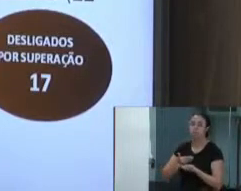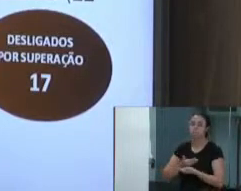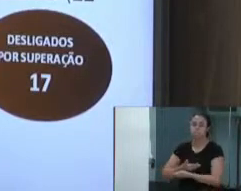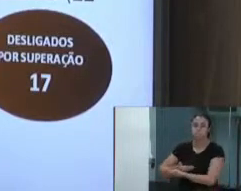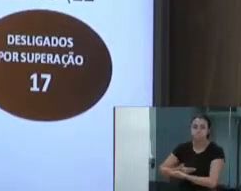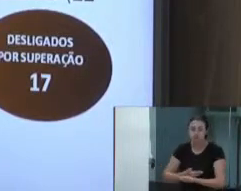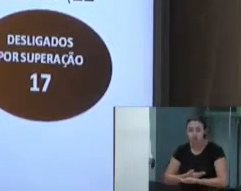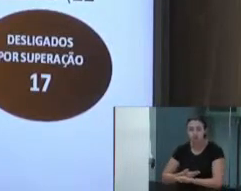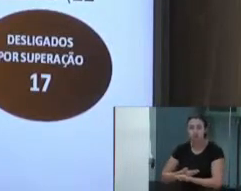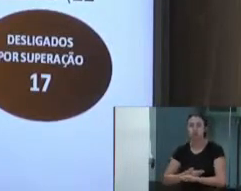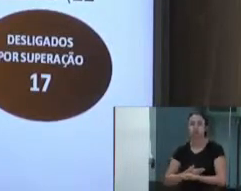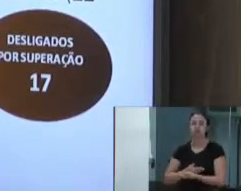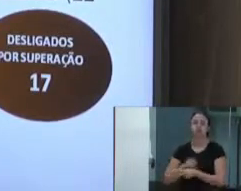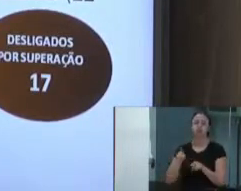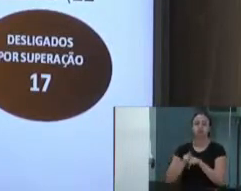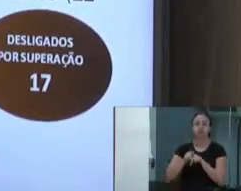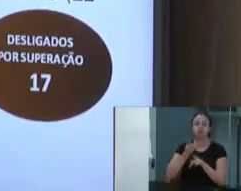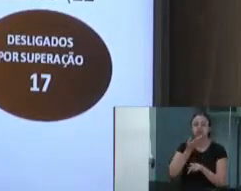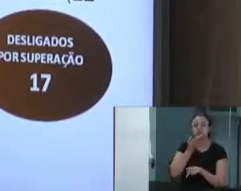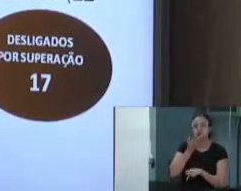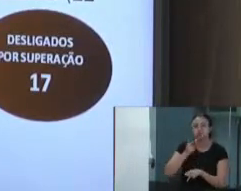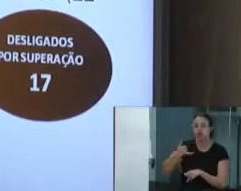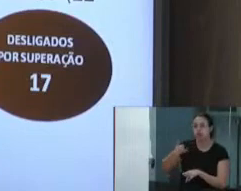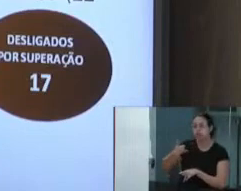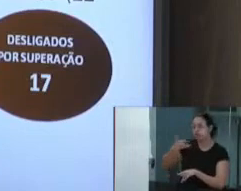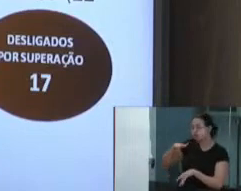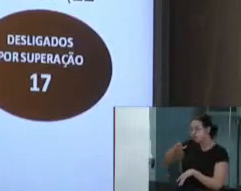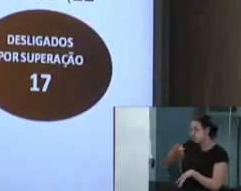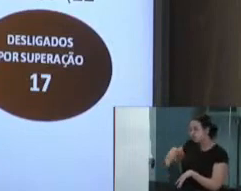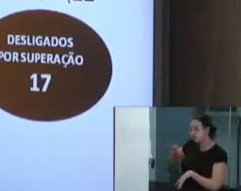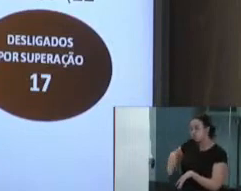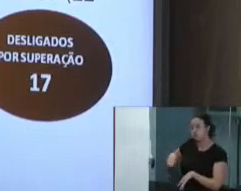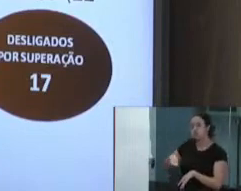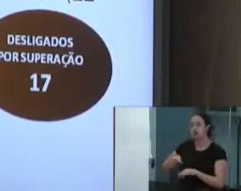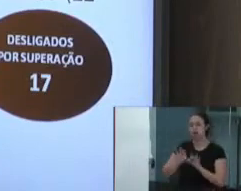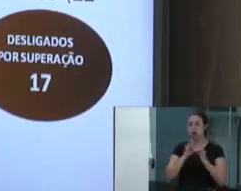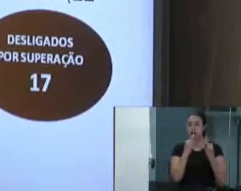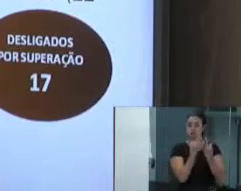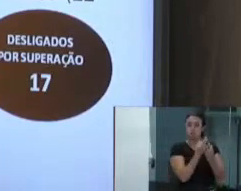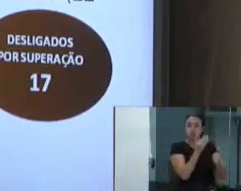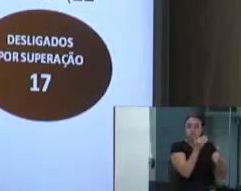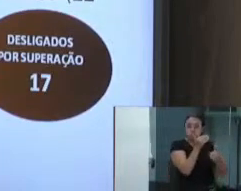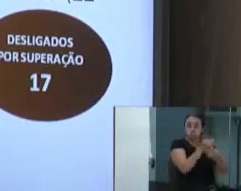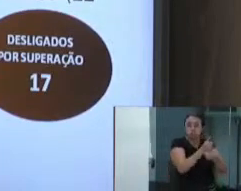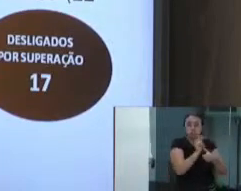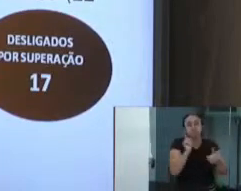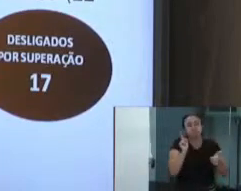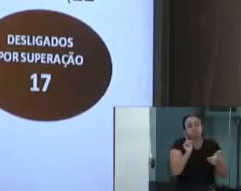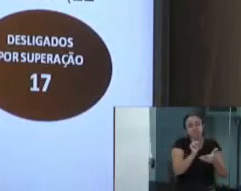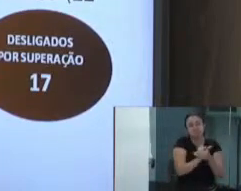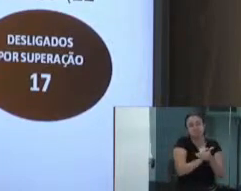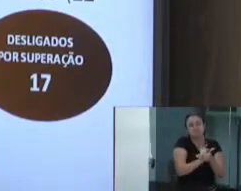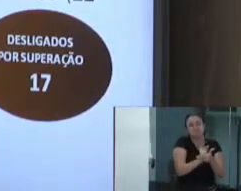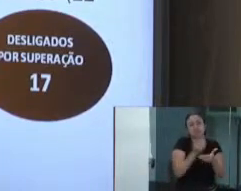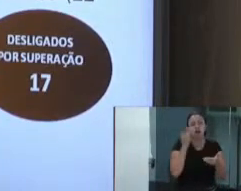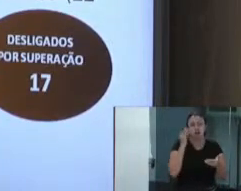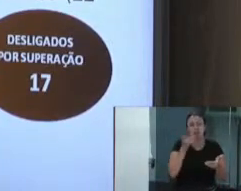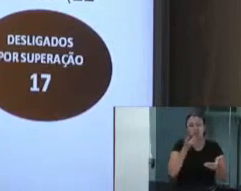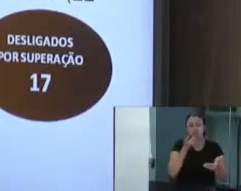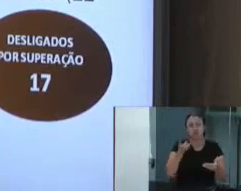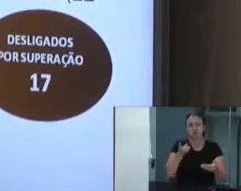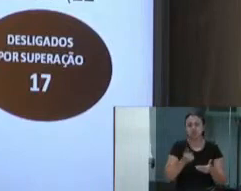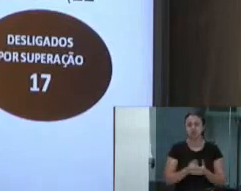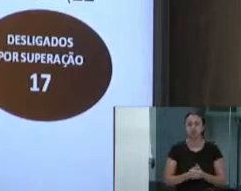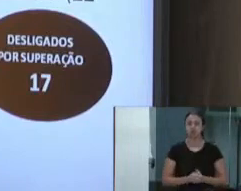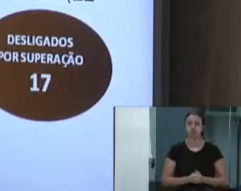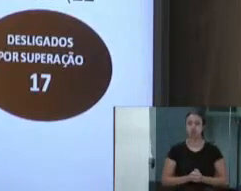entrega legal, as crianças menores, são todas direcionadas para a família acolhedora preferencialmente. A gente tem um estudo de que